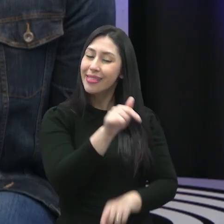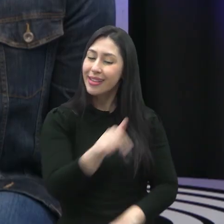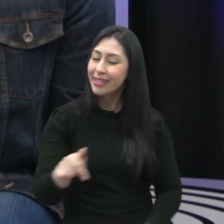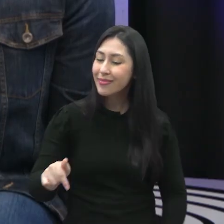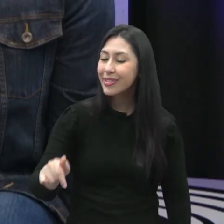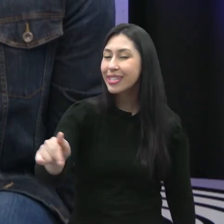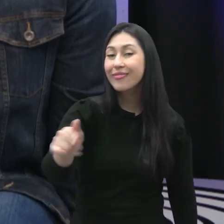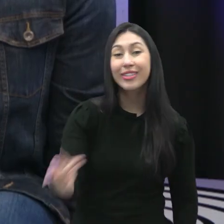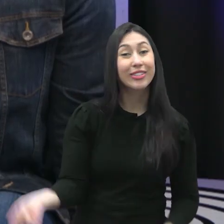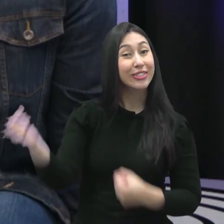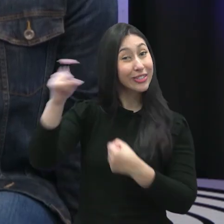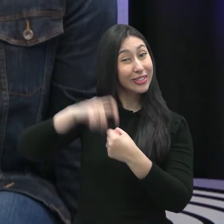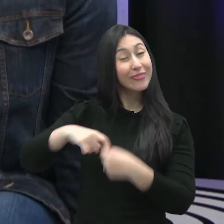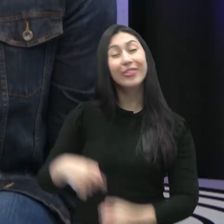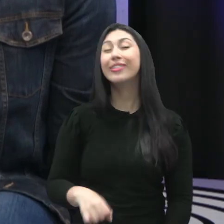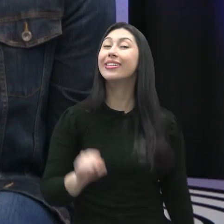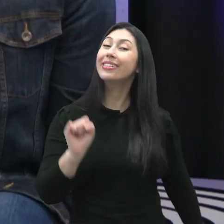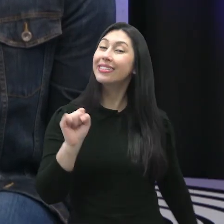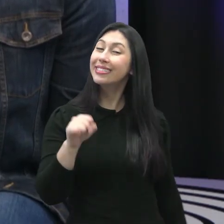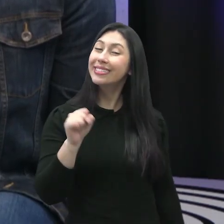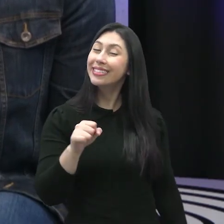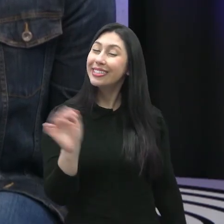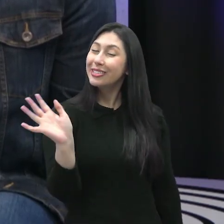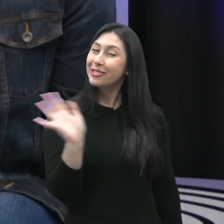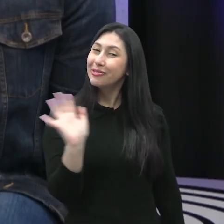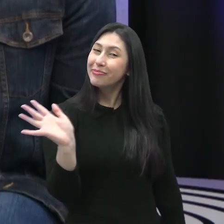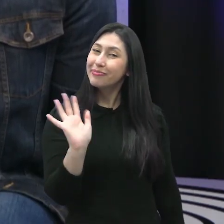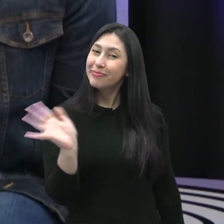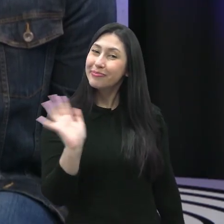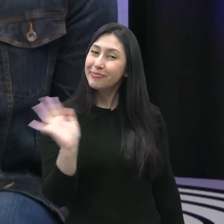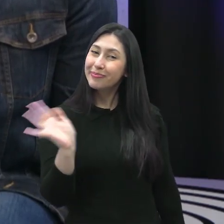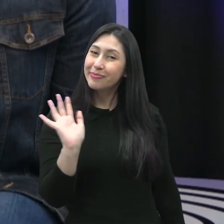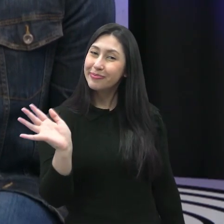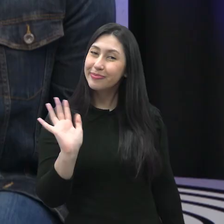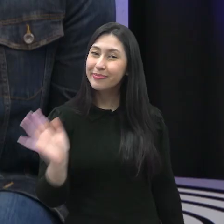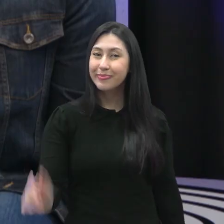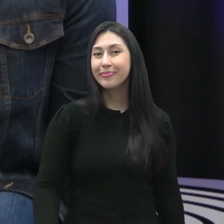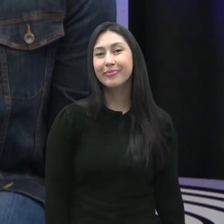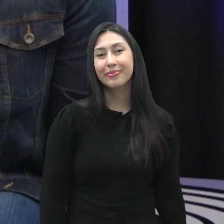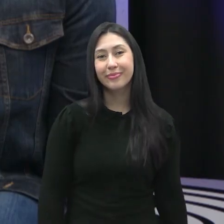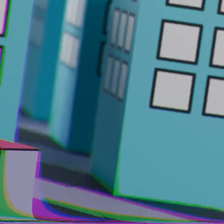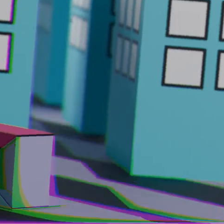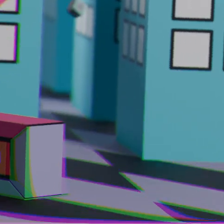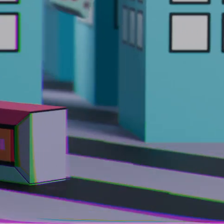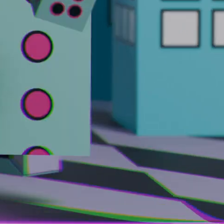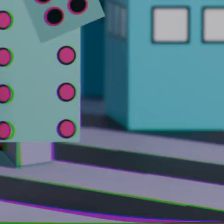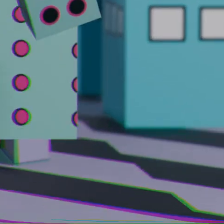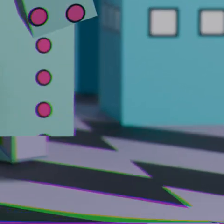semana que vem a gente volta. É isso. Até o próximo Tá Ligado na Cidade. Tchau.